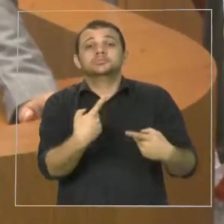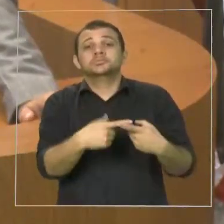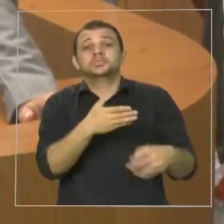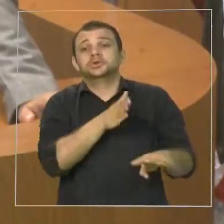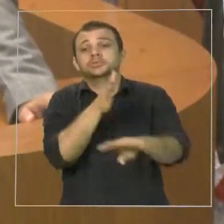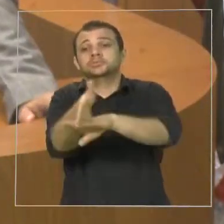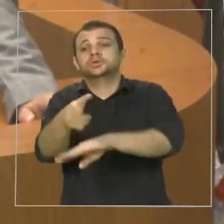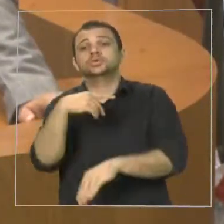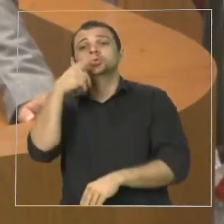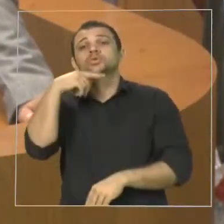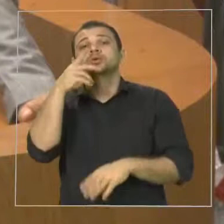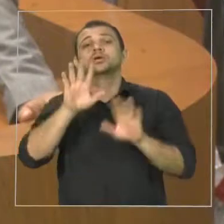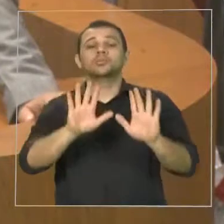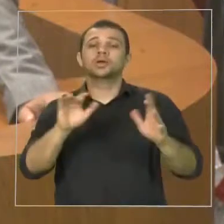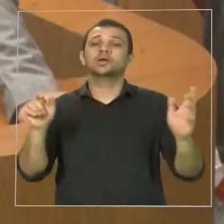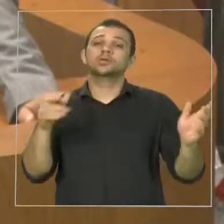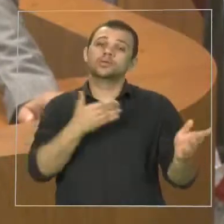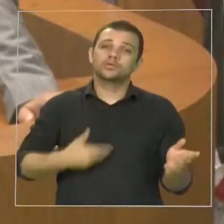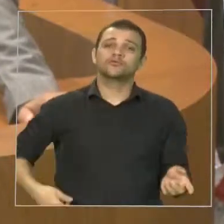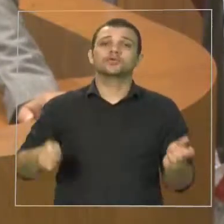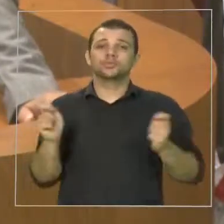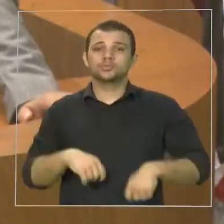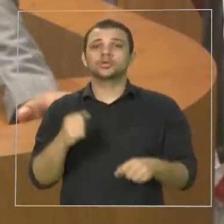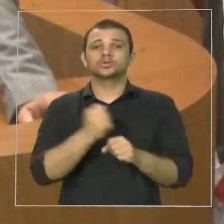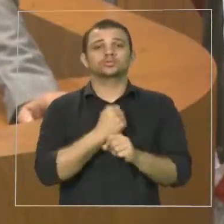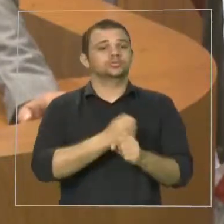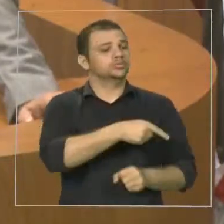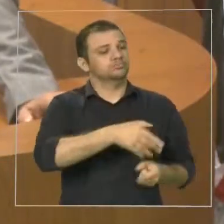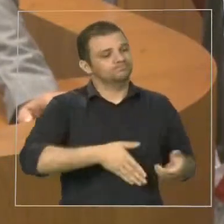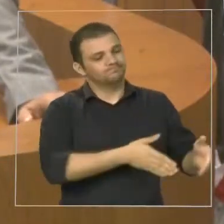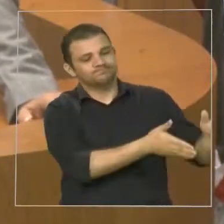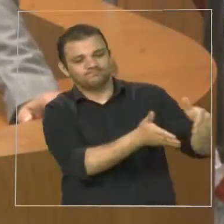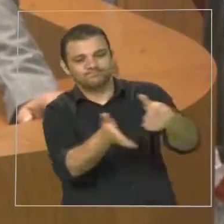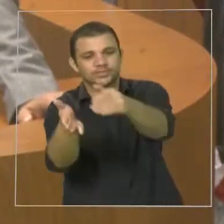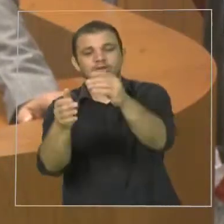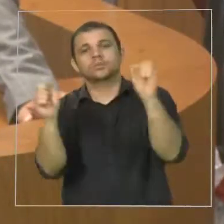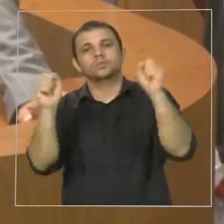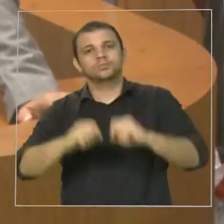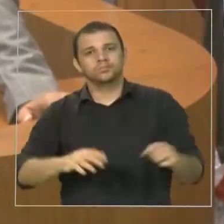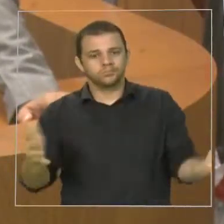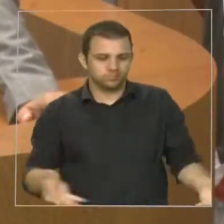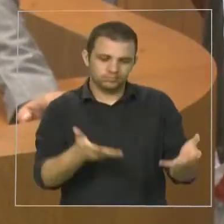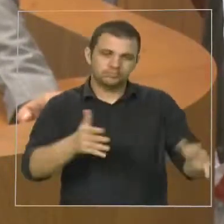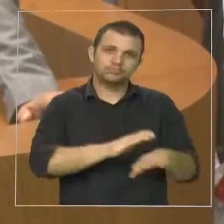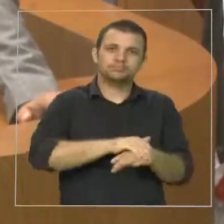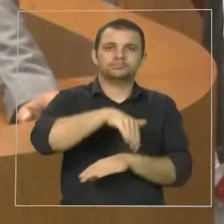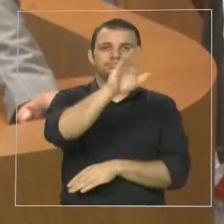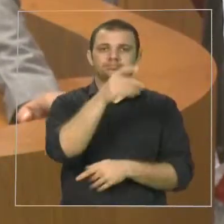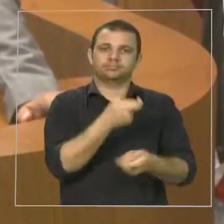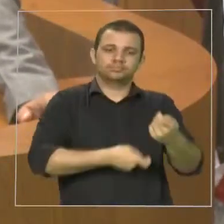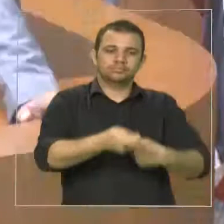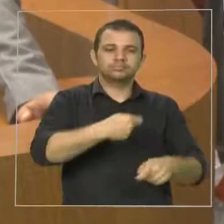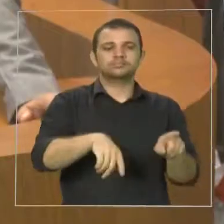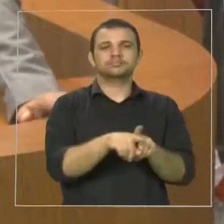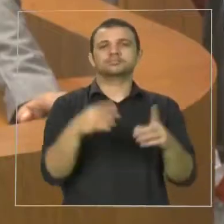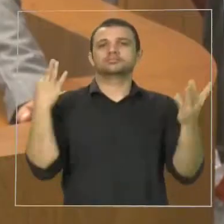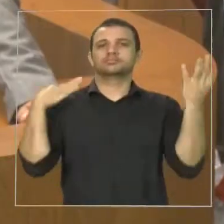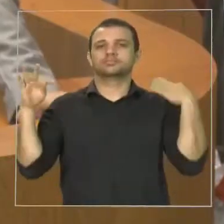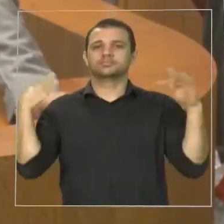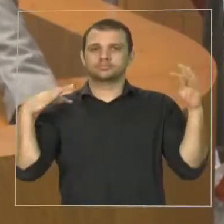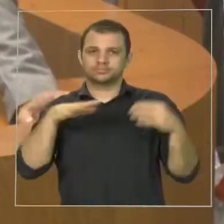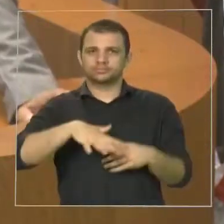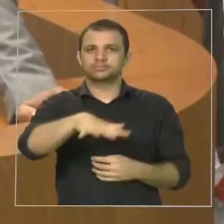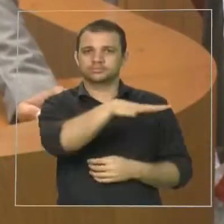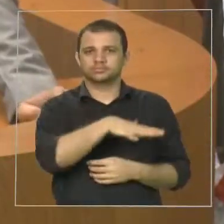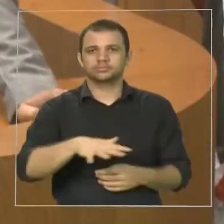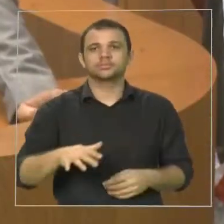difundir, alardear e fazer o comércio e o turismo daquela região. Mas também, eu